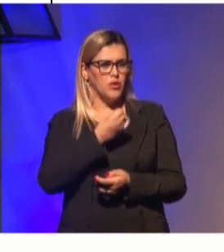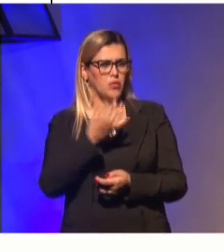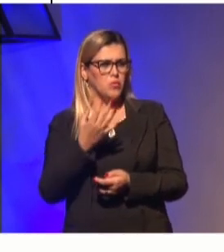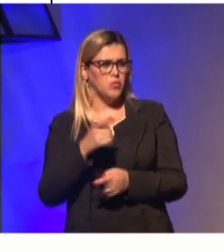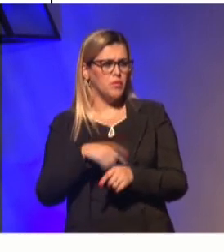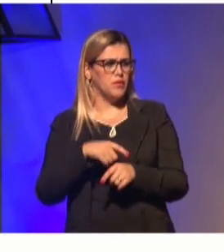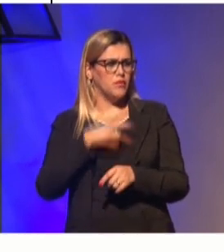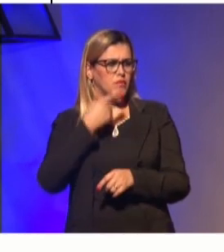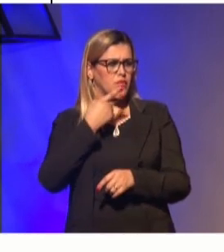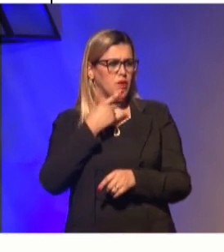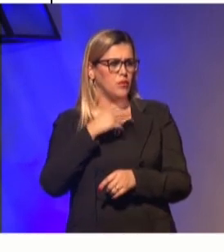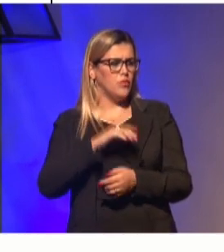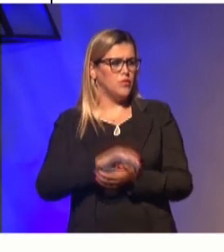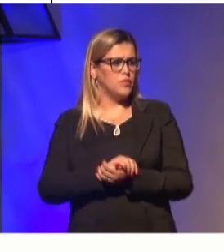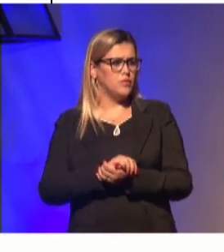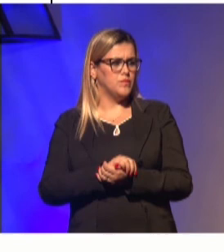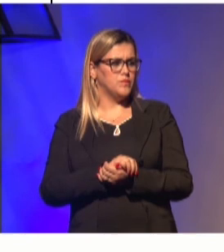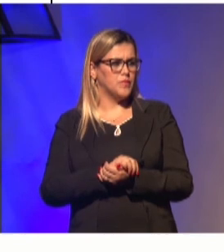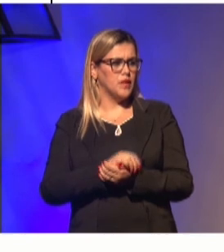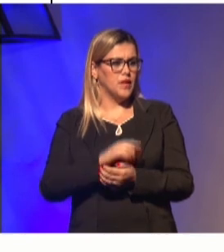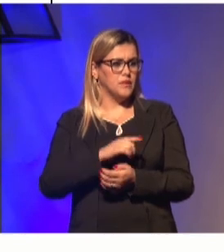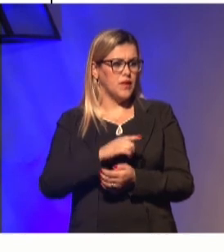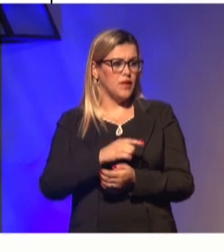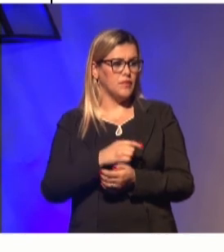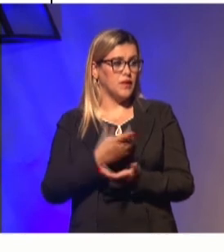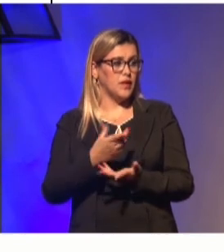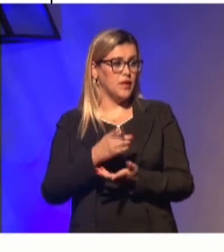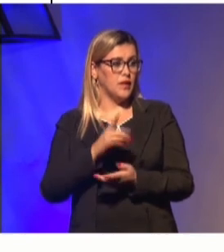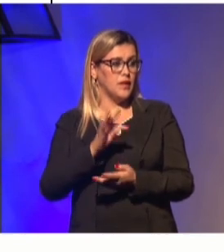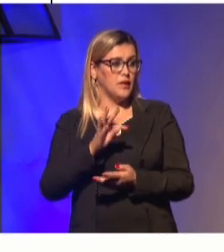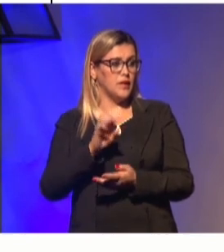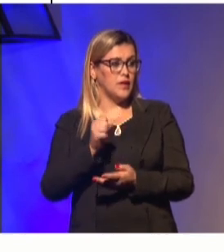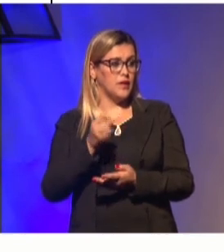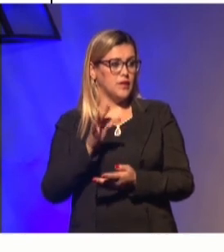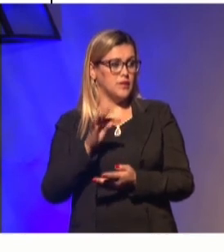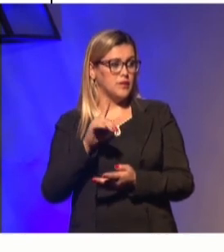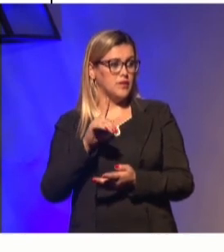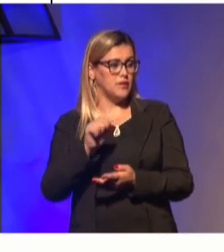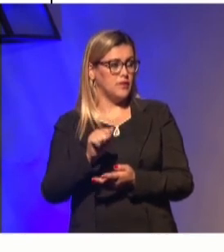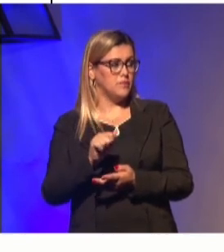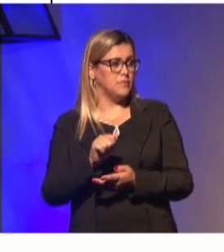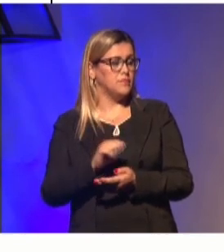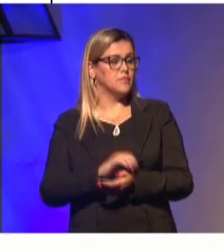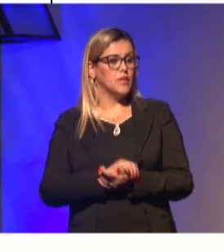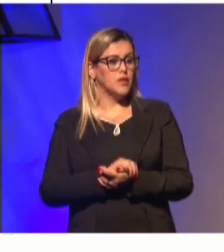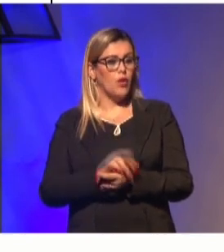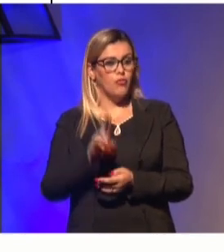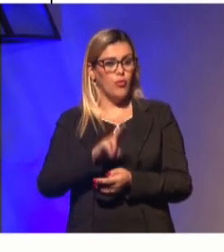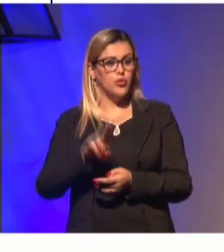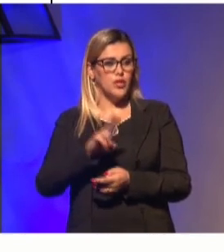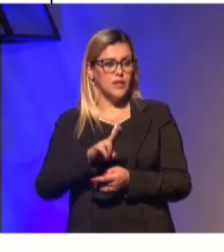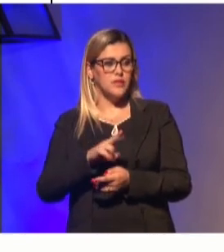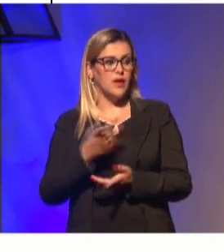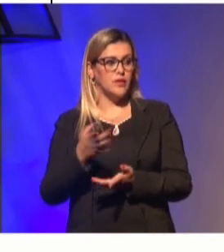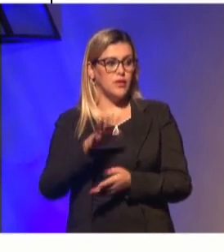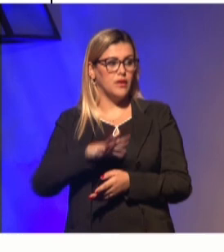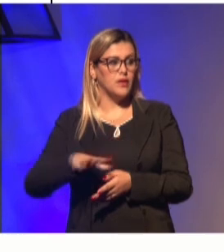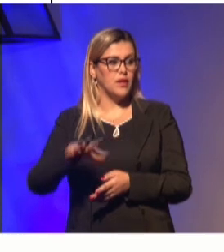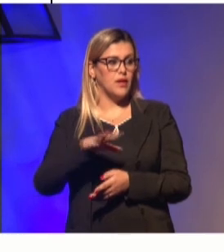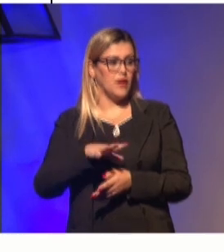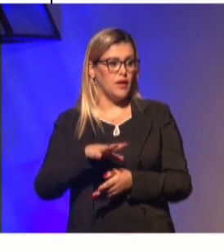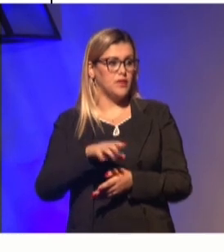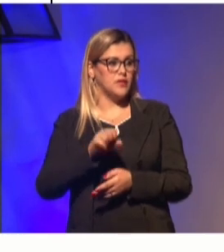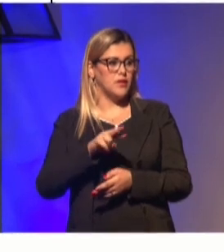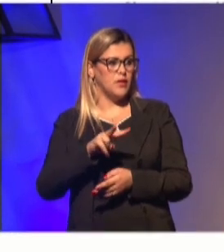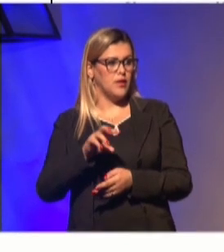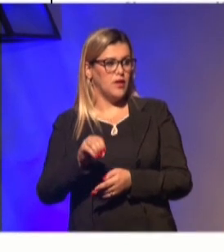ressonância 3 Tesla, né? Então a ressonância funcional, no caso, foi utilizado, né? Com o aumento da irrigação em áreas danosas, né? No